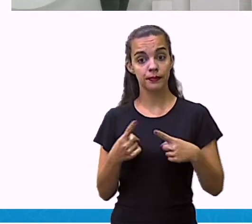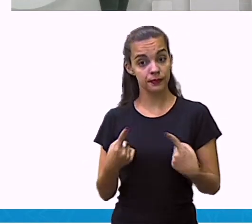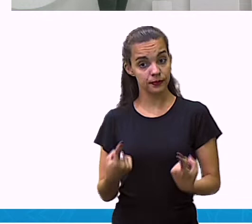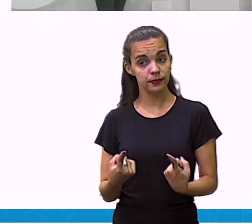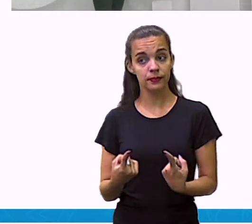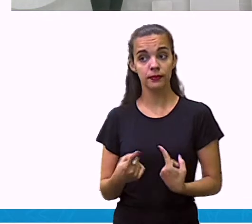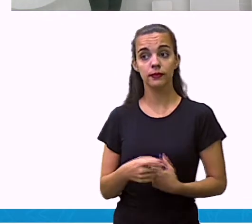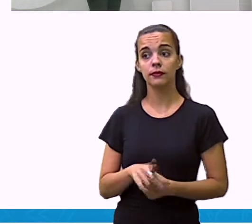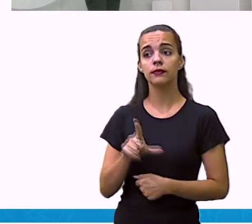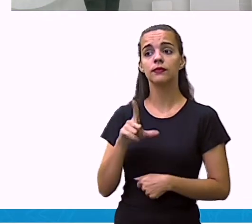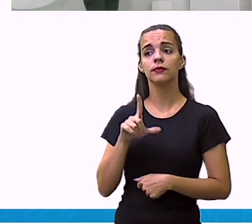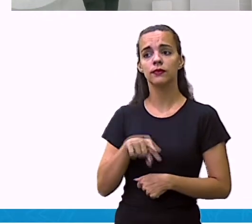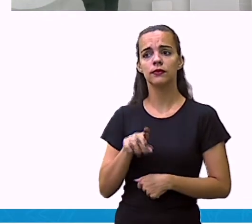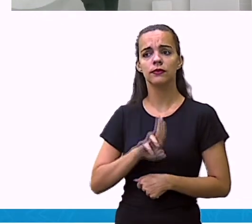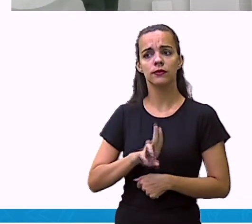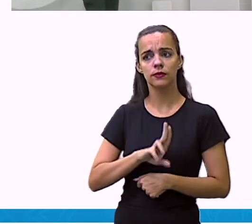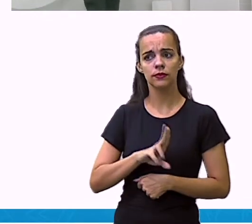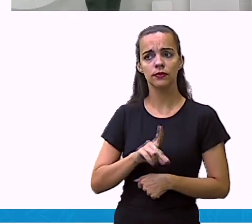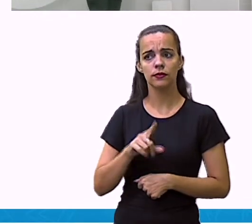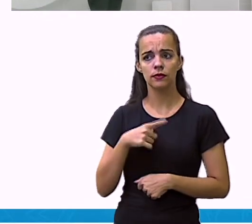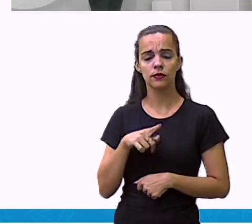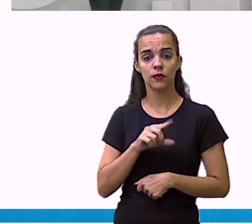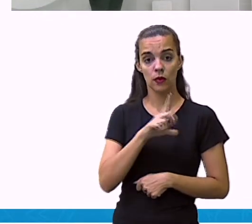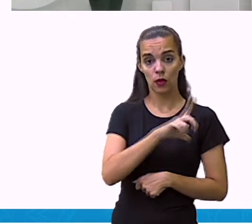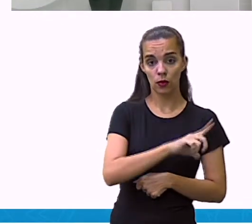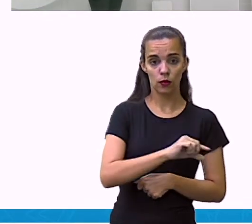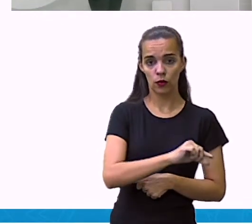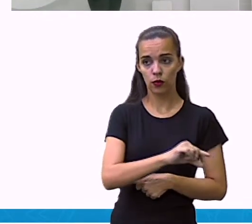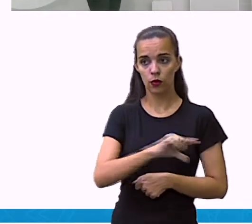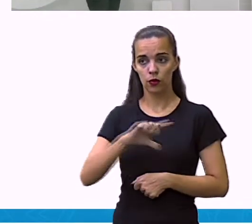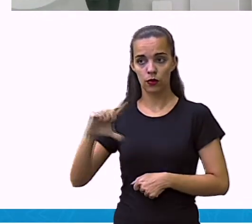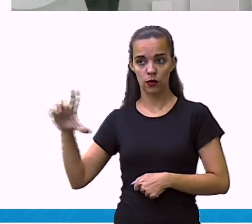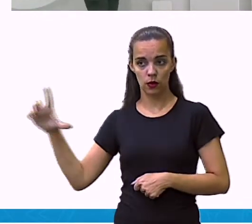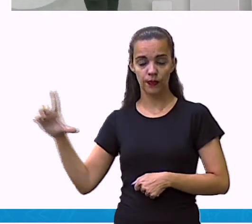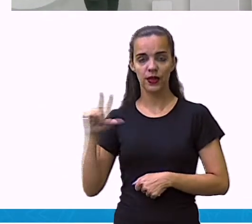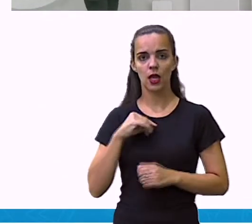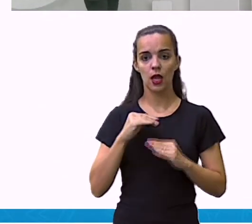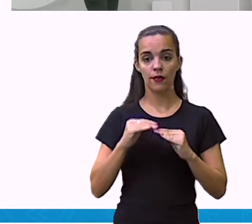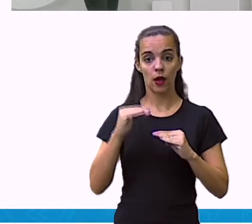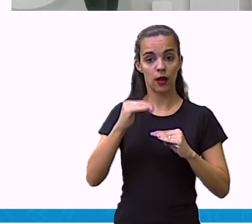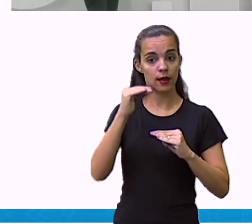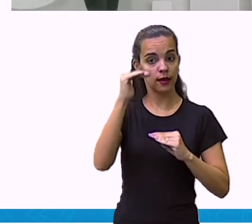Mas é isso que o crescente significa. Então, nós estamos